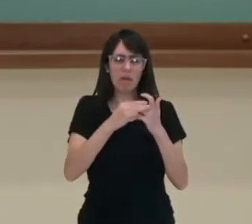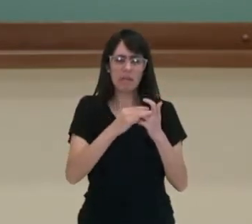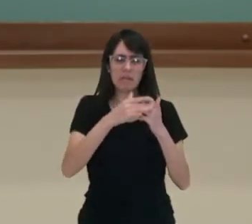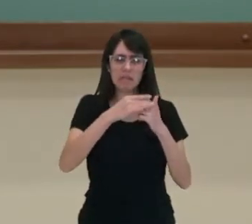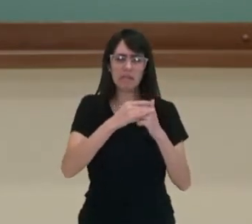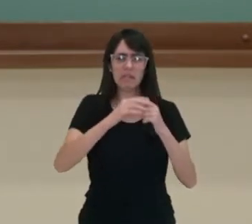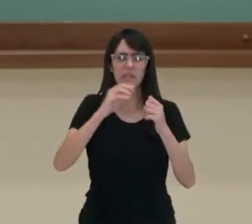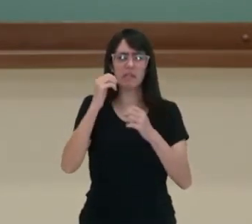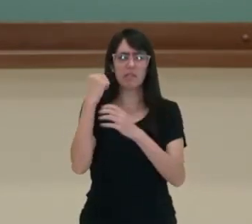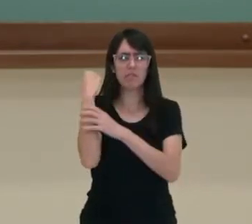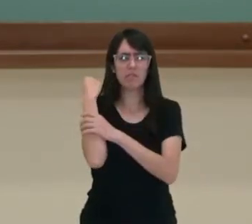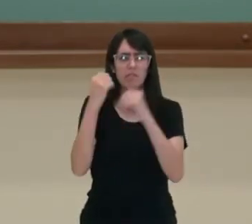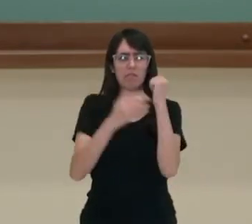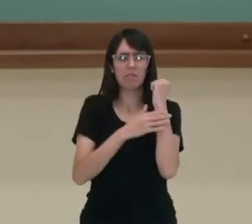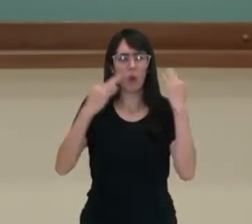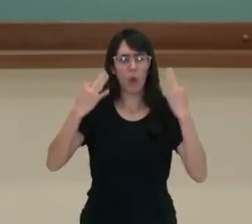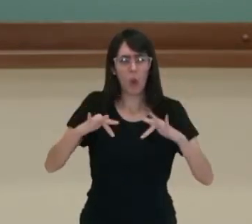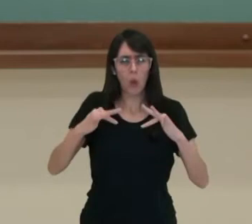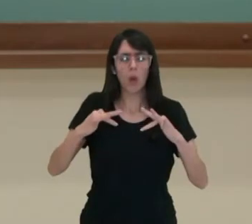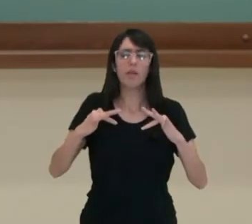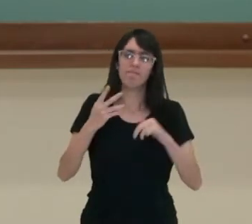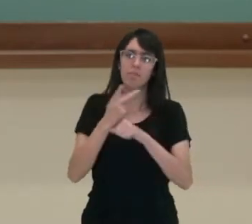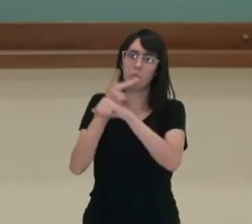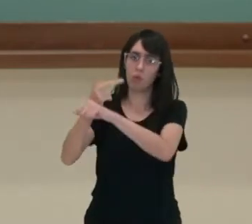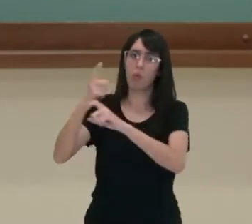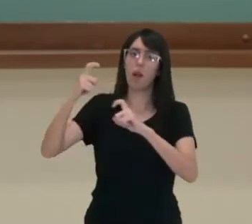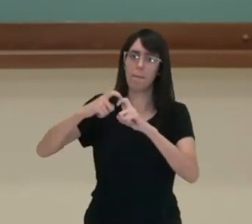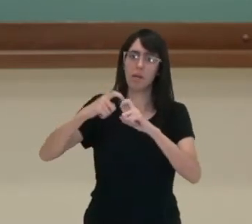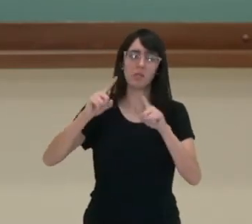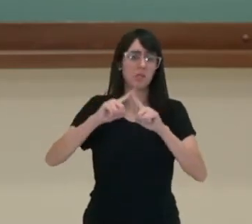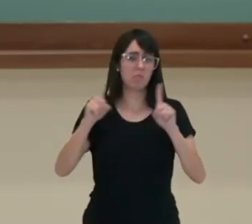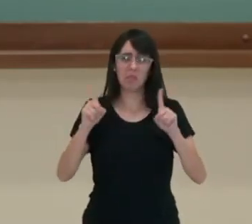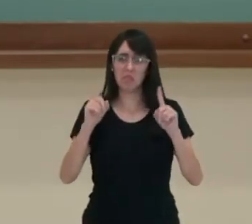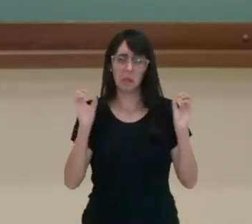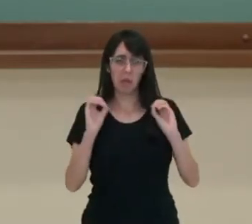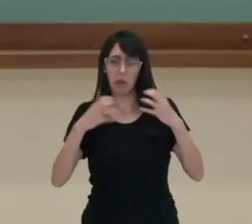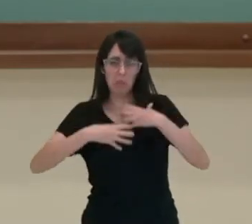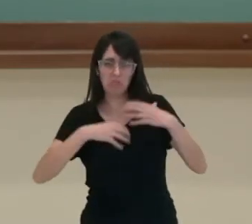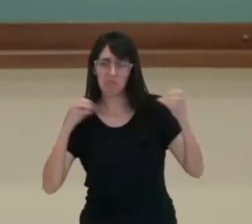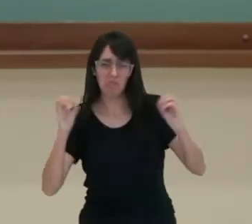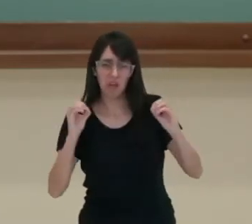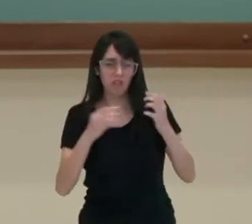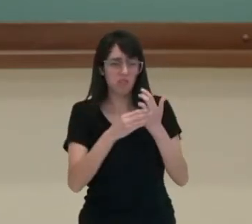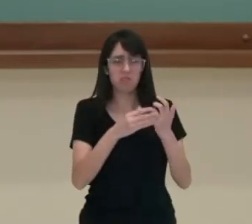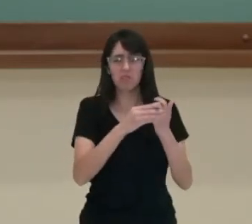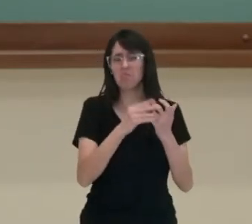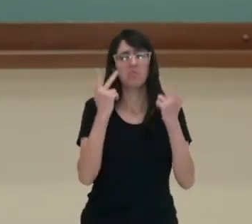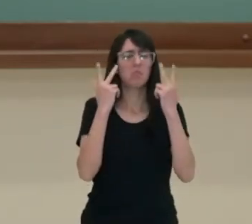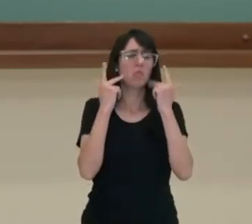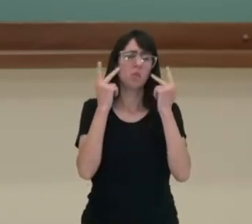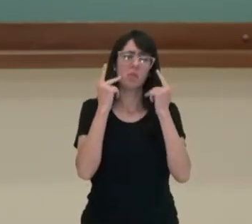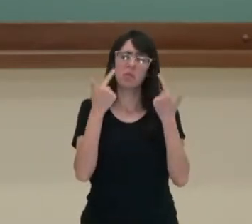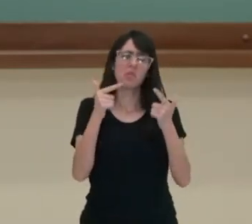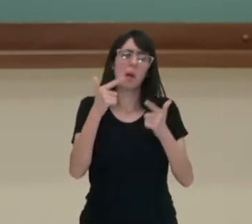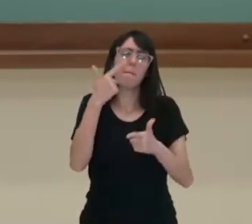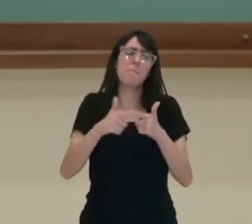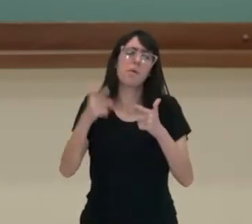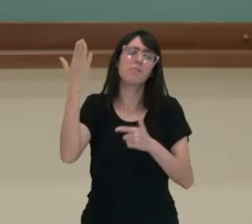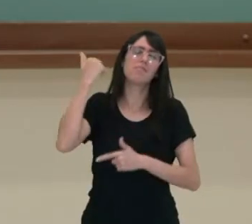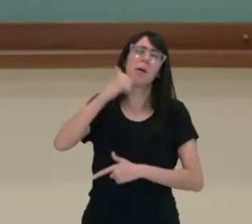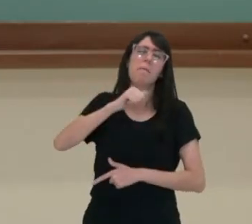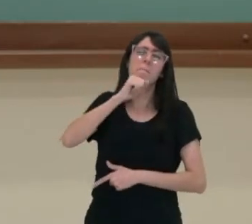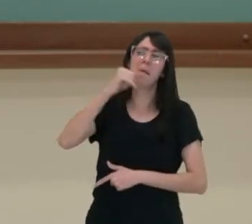ossos, né? Tem que procurar ajuda médica. Mas no mais, não está comprovado que ela cause todos os problemas que a nossa